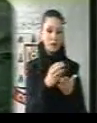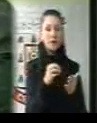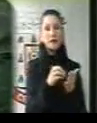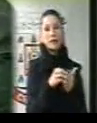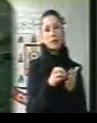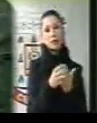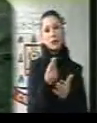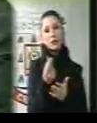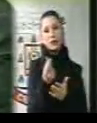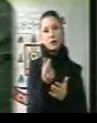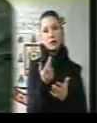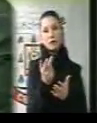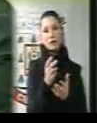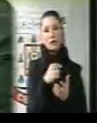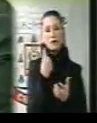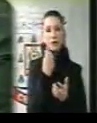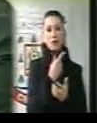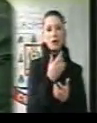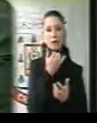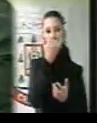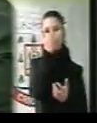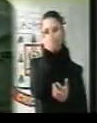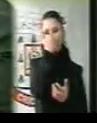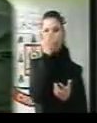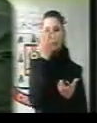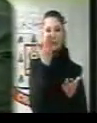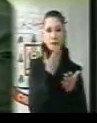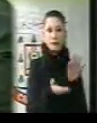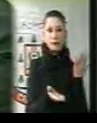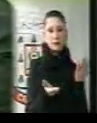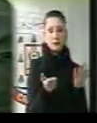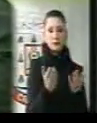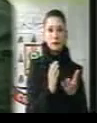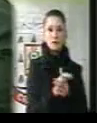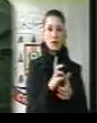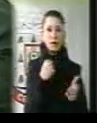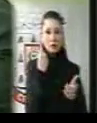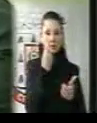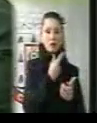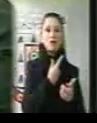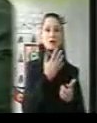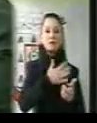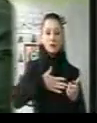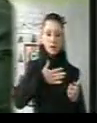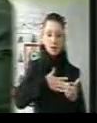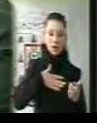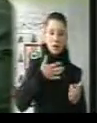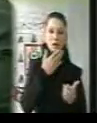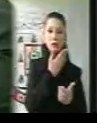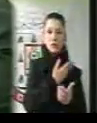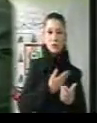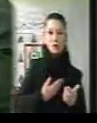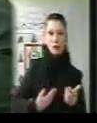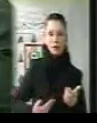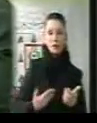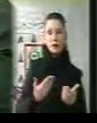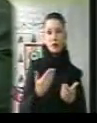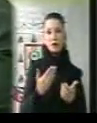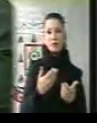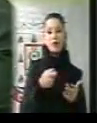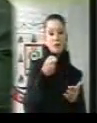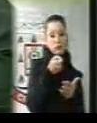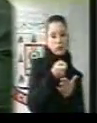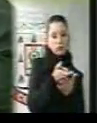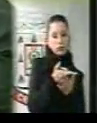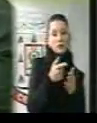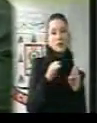na nossa vez. Somos muitos azarados mesmo. Então nós gostaríamos que o governo